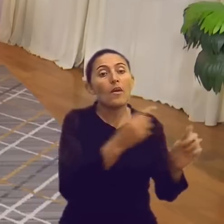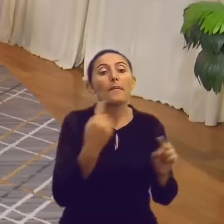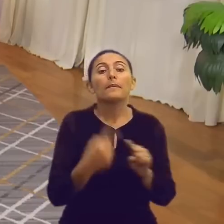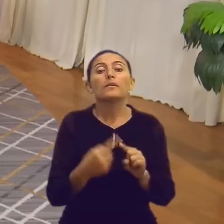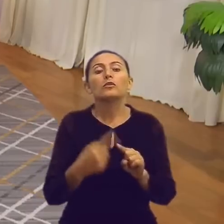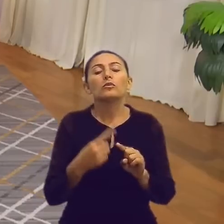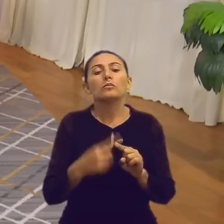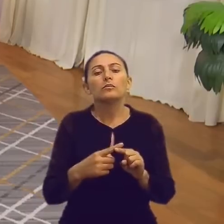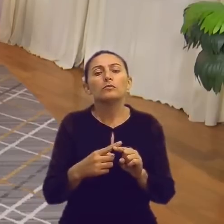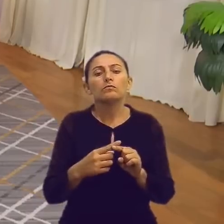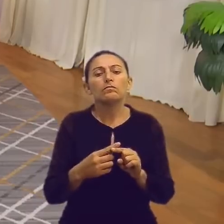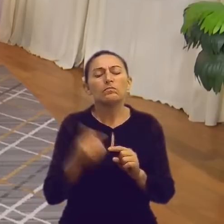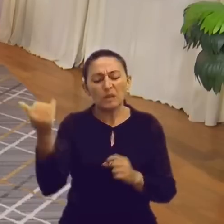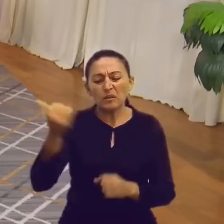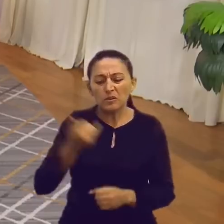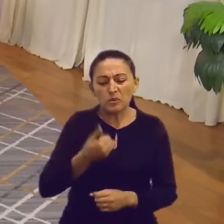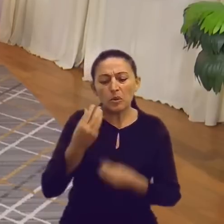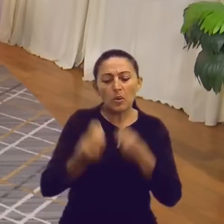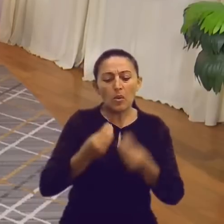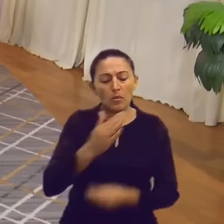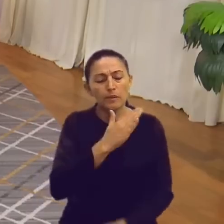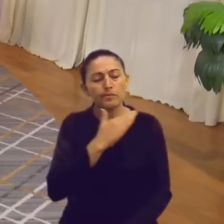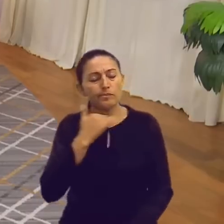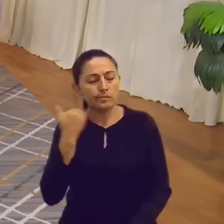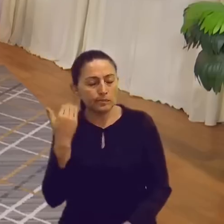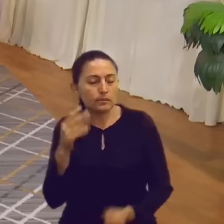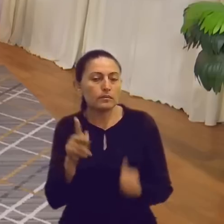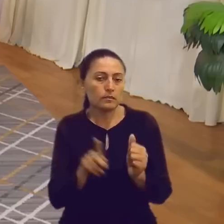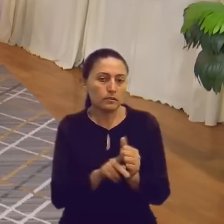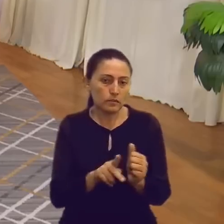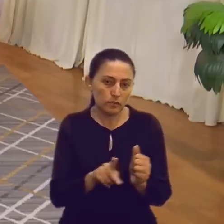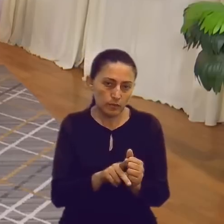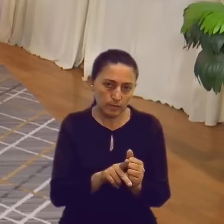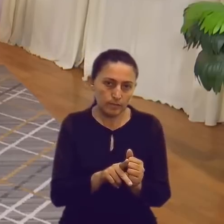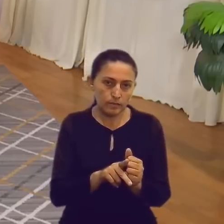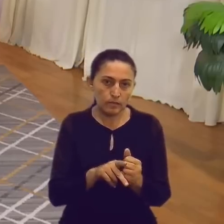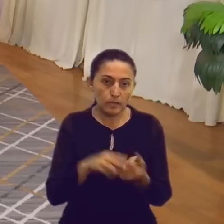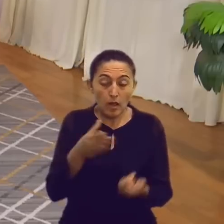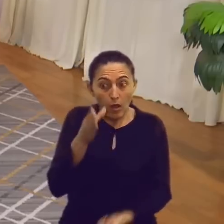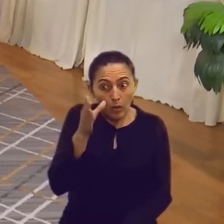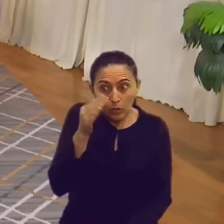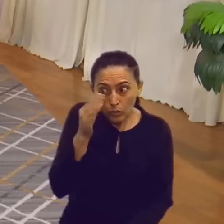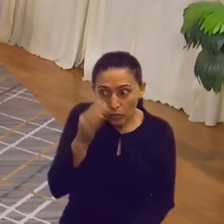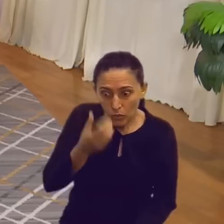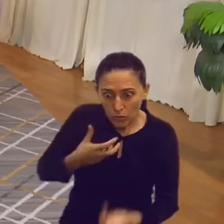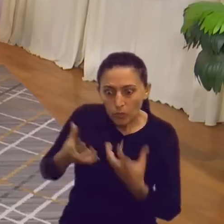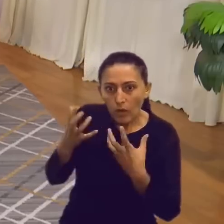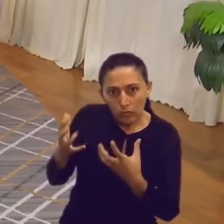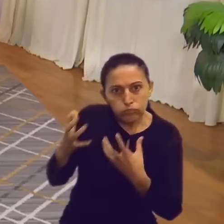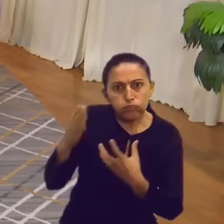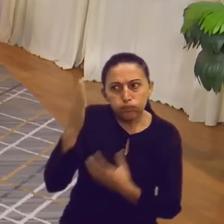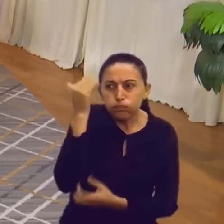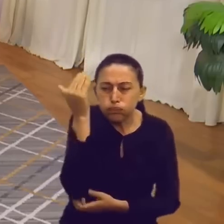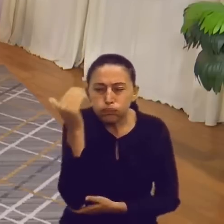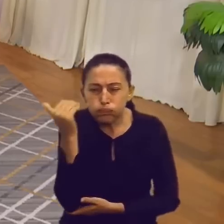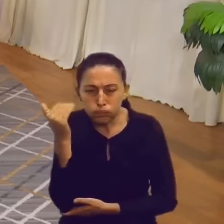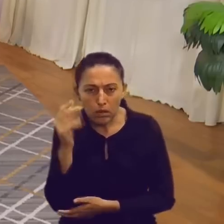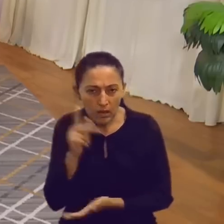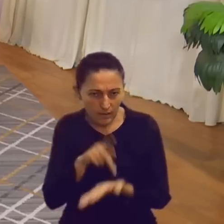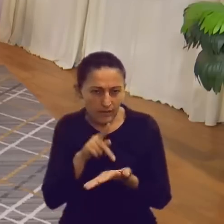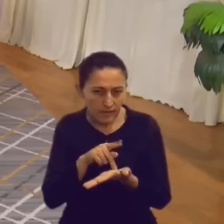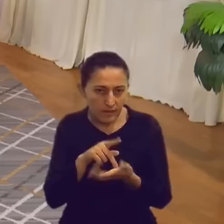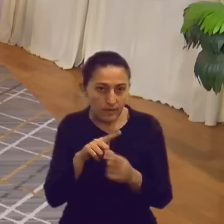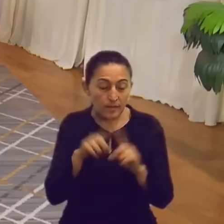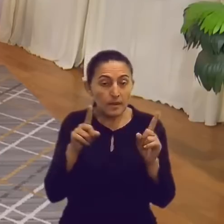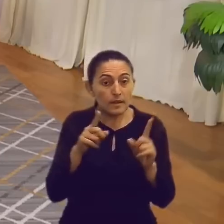morrer. Queridos, a curiosidade muitas vezes toma conta do ser humano, não é mesmo? E Pedro, apesar